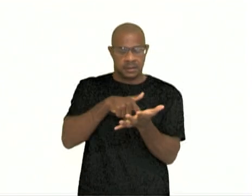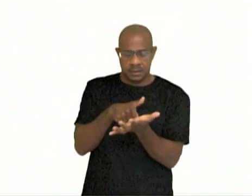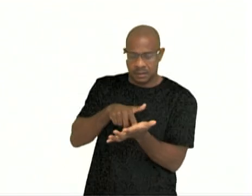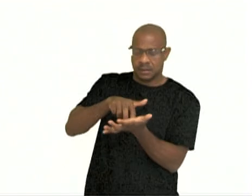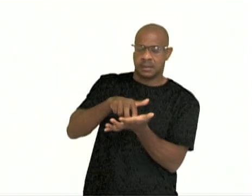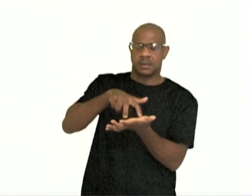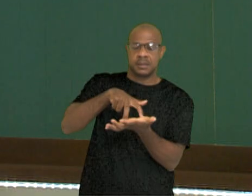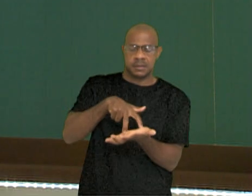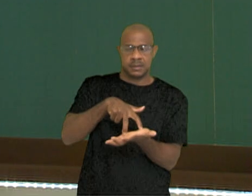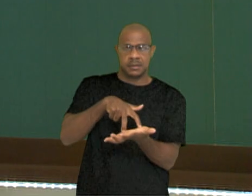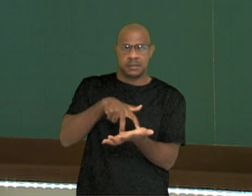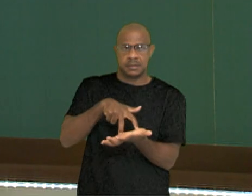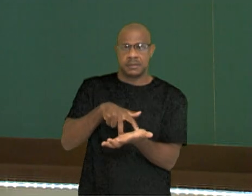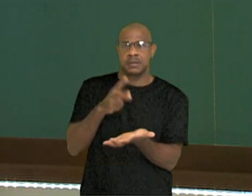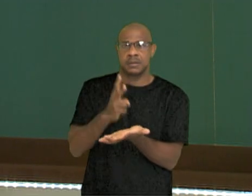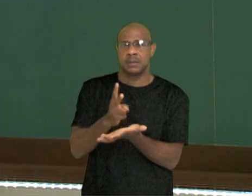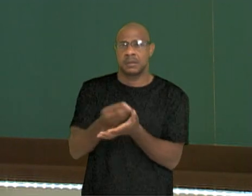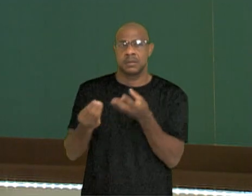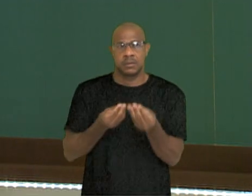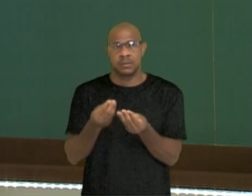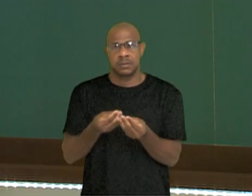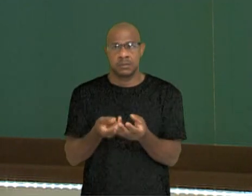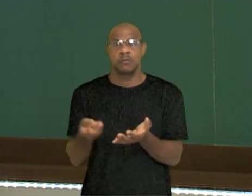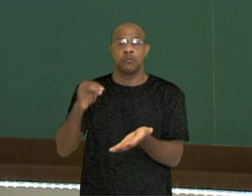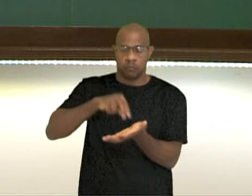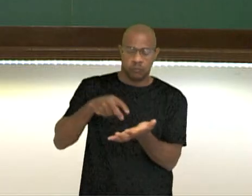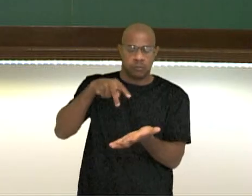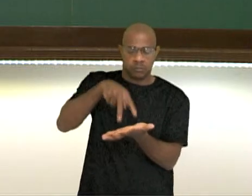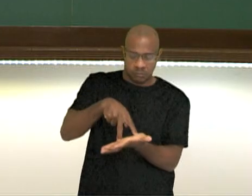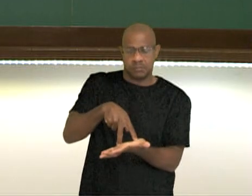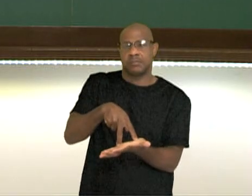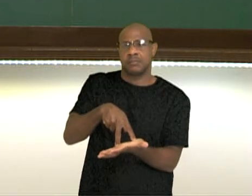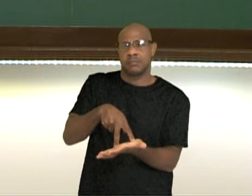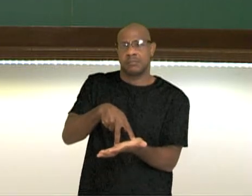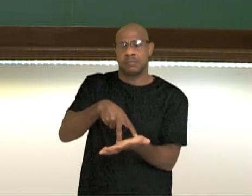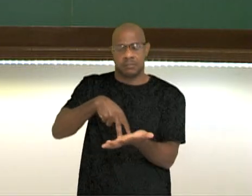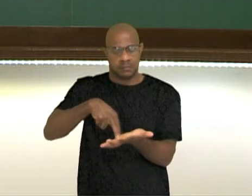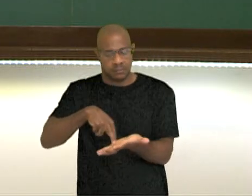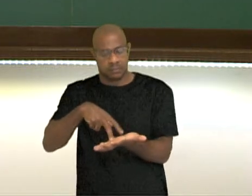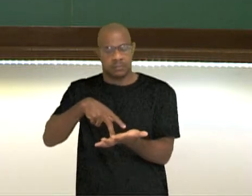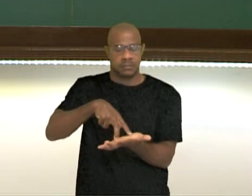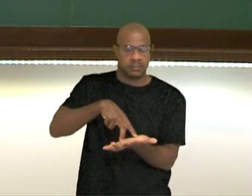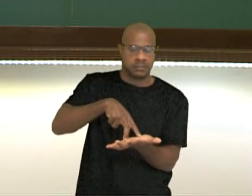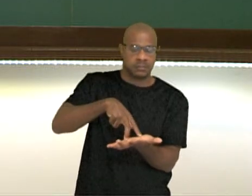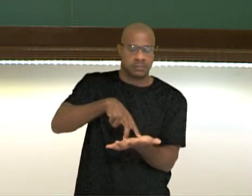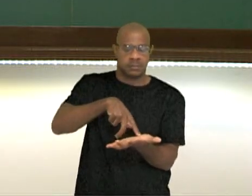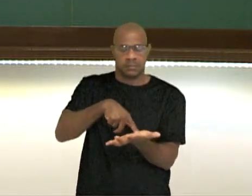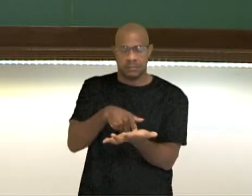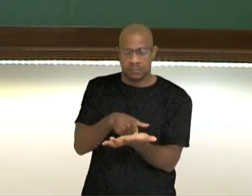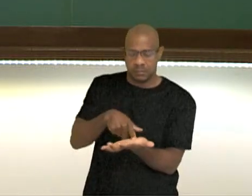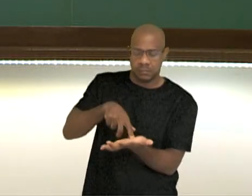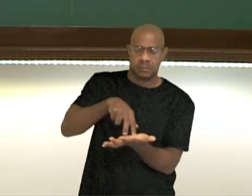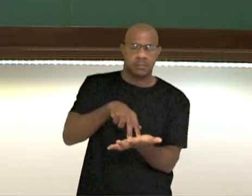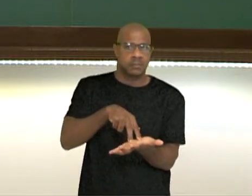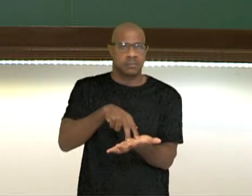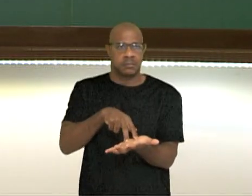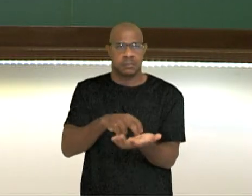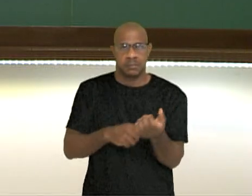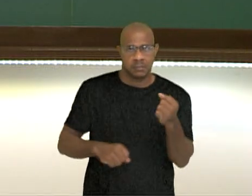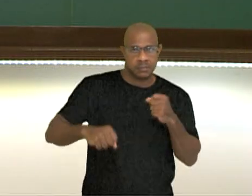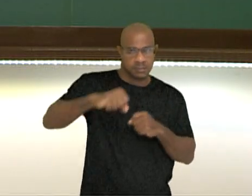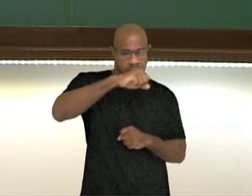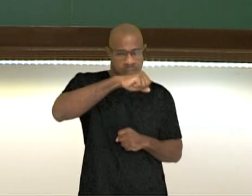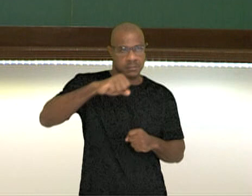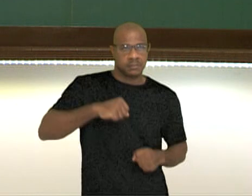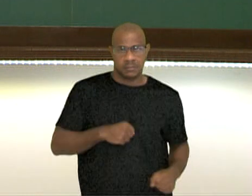recupera à direita. E como que continua? Volta na base, recupera à esquerda, volta na base, recupera à direita. Volta